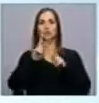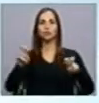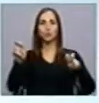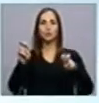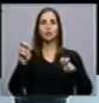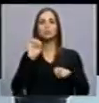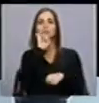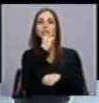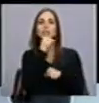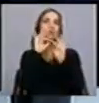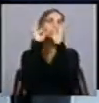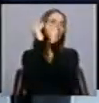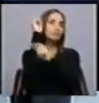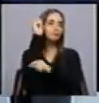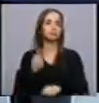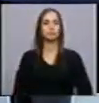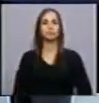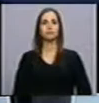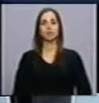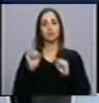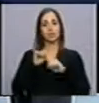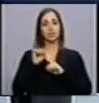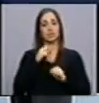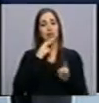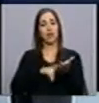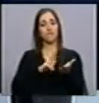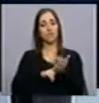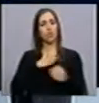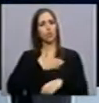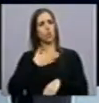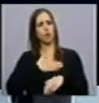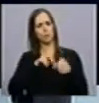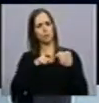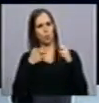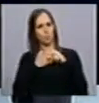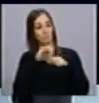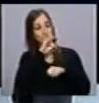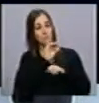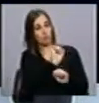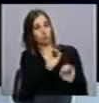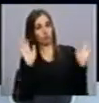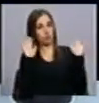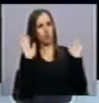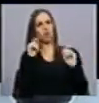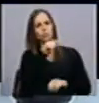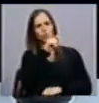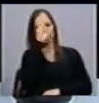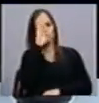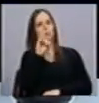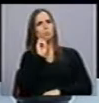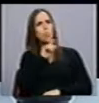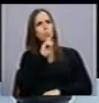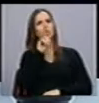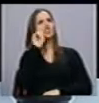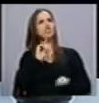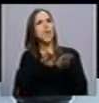cosmologia. É verdade. E olha, eu não quero criar problemas, muito menos problemas familiares, mas tu sabias que pode existir uma gêmea tua num